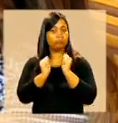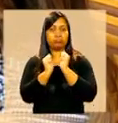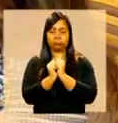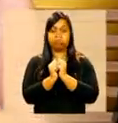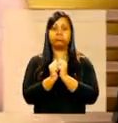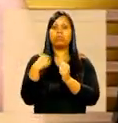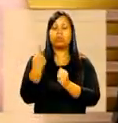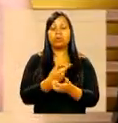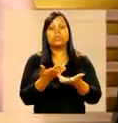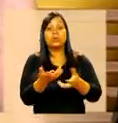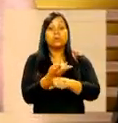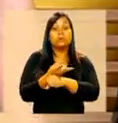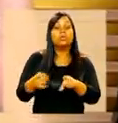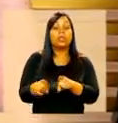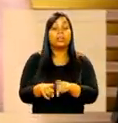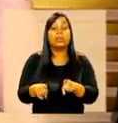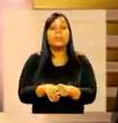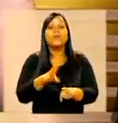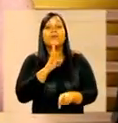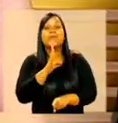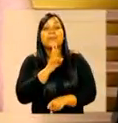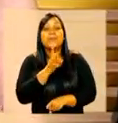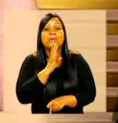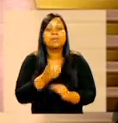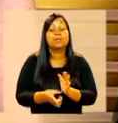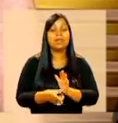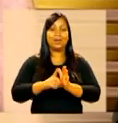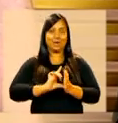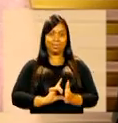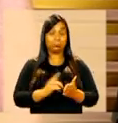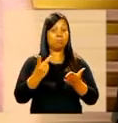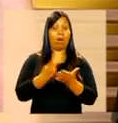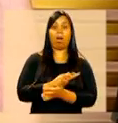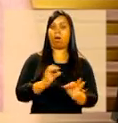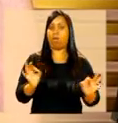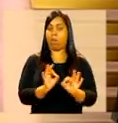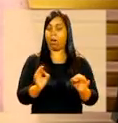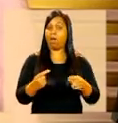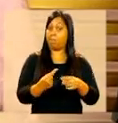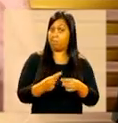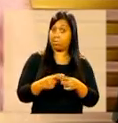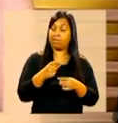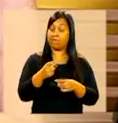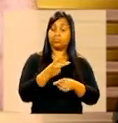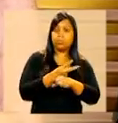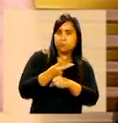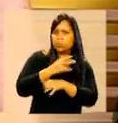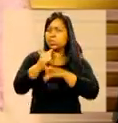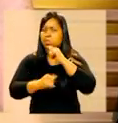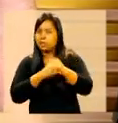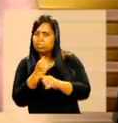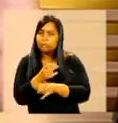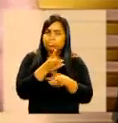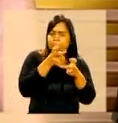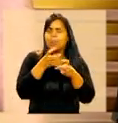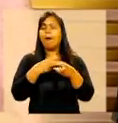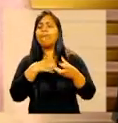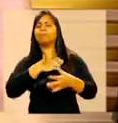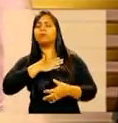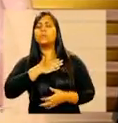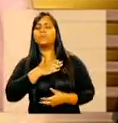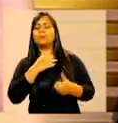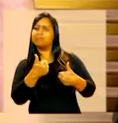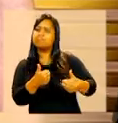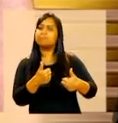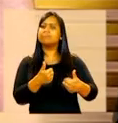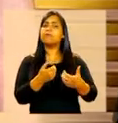aliado a gente buscar e até mesmo conhecer um pouco antes para não errar, né? Porque aí você busca na internet, você vê se é aquilo